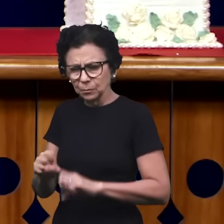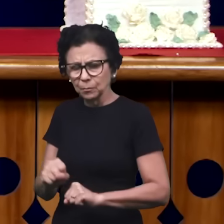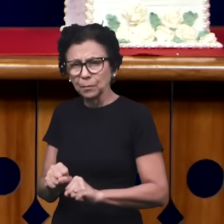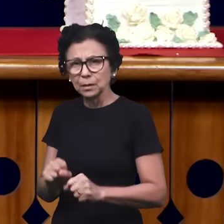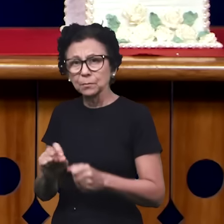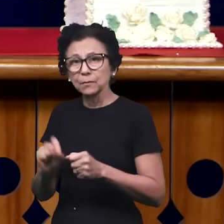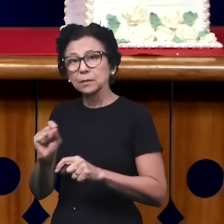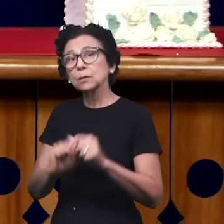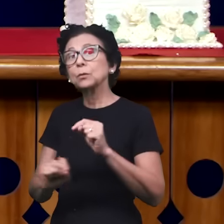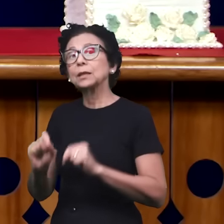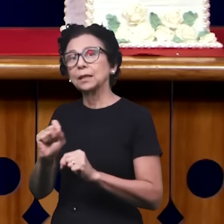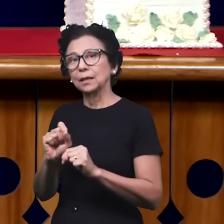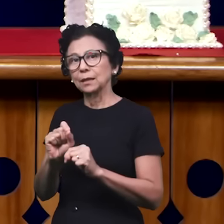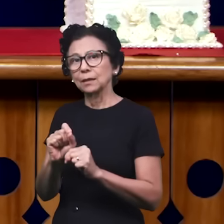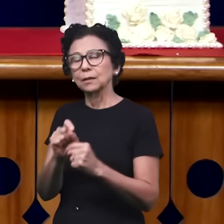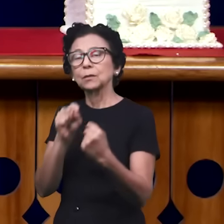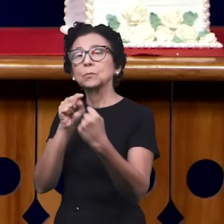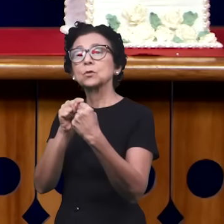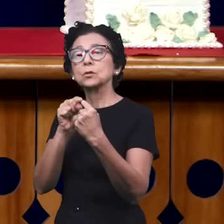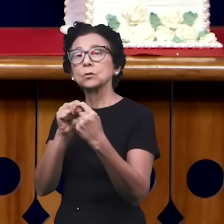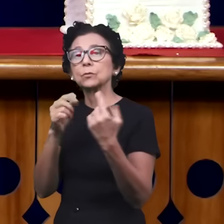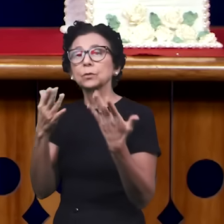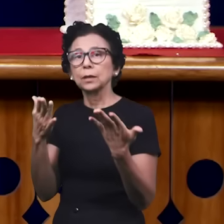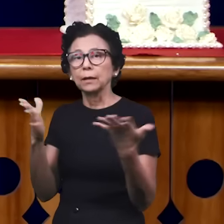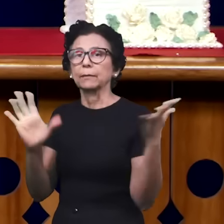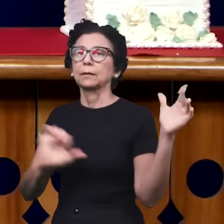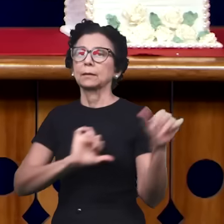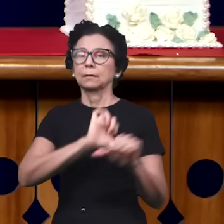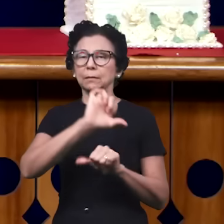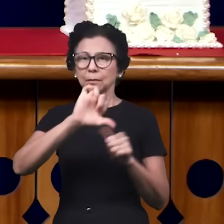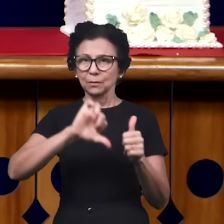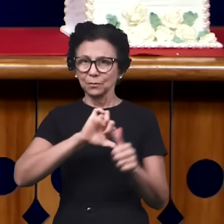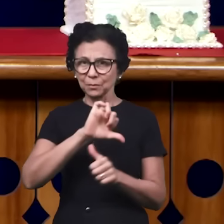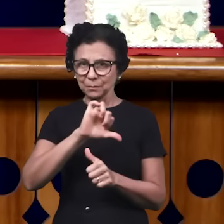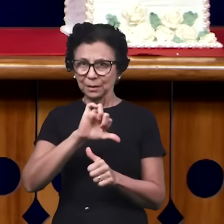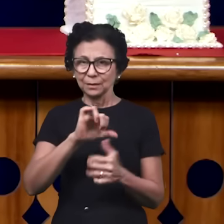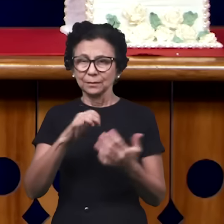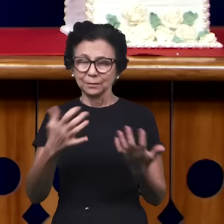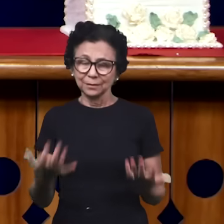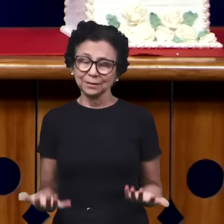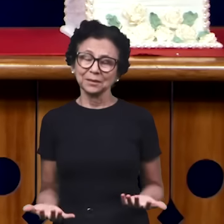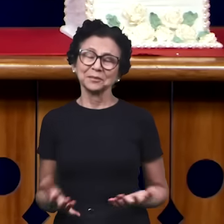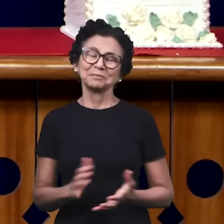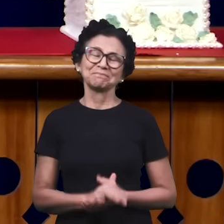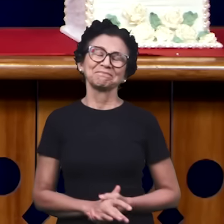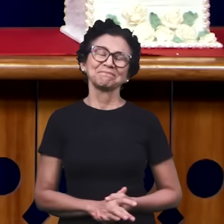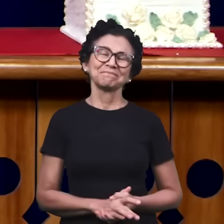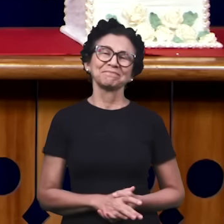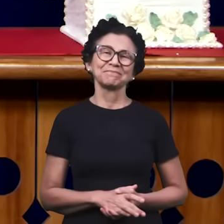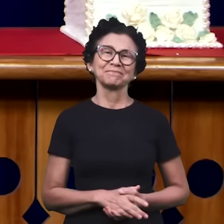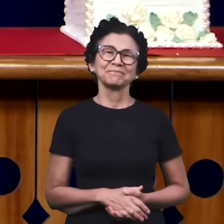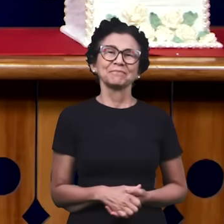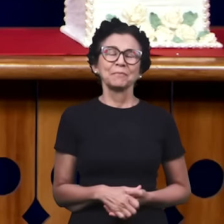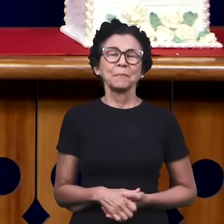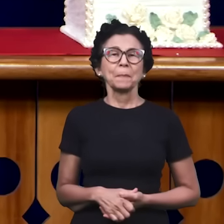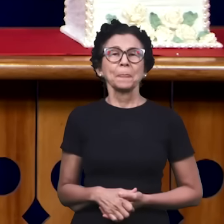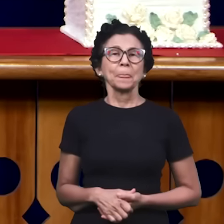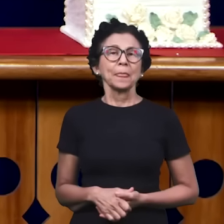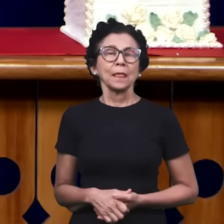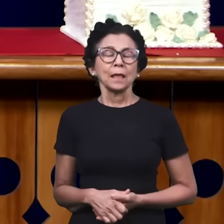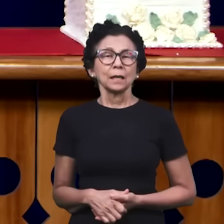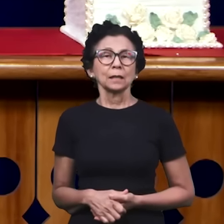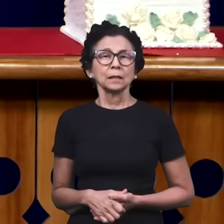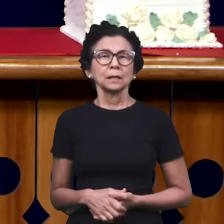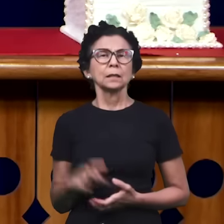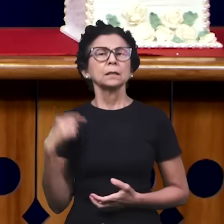Nós temos que nos colocarmos à disposição do nosso Deus para Ele assim dar forma à nossa vida. Quando o Senhor